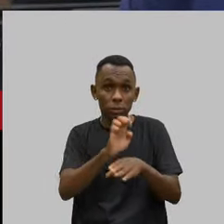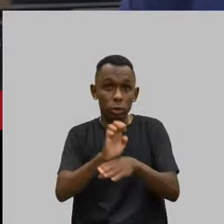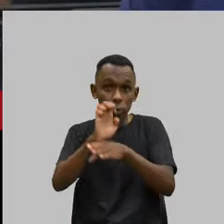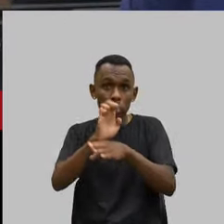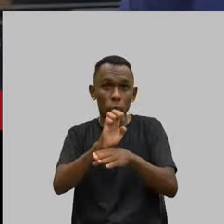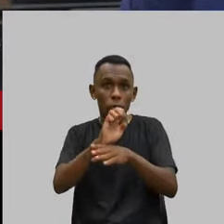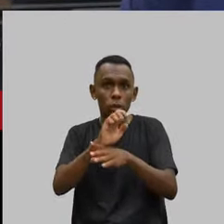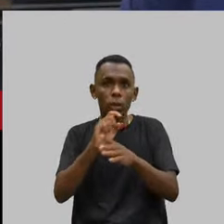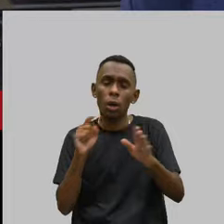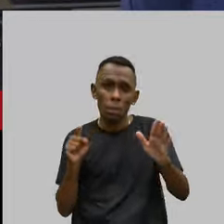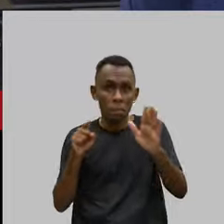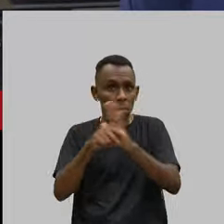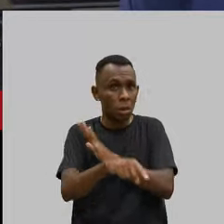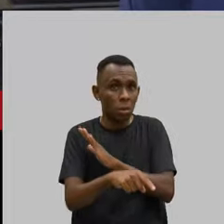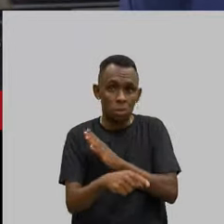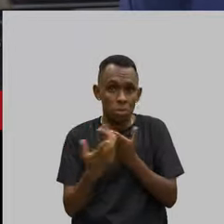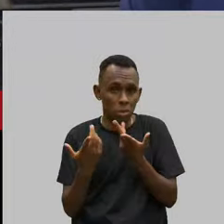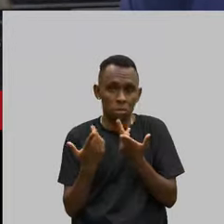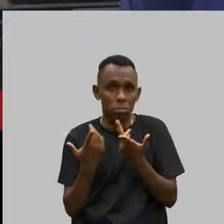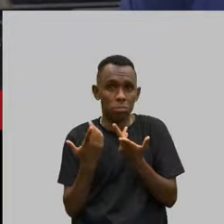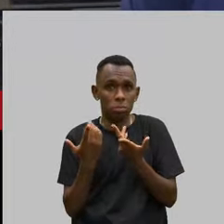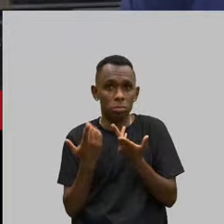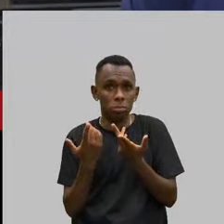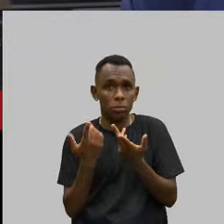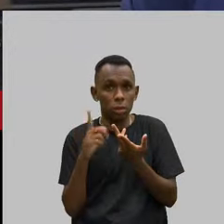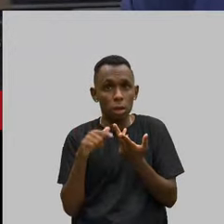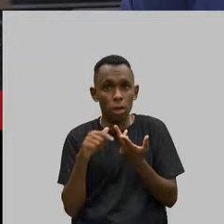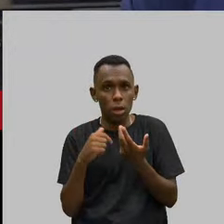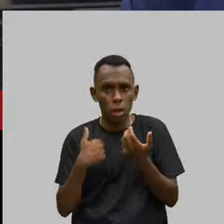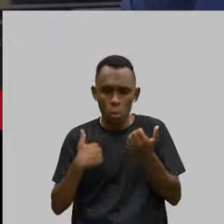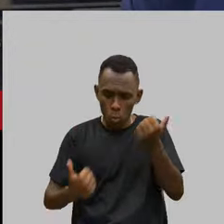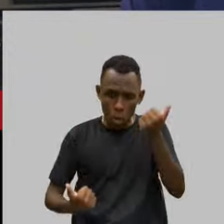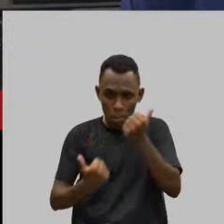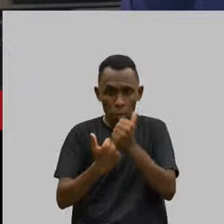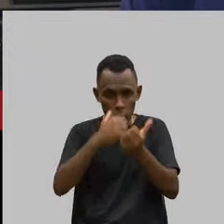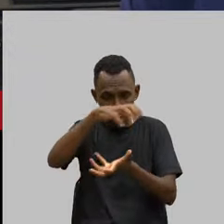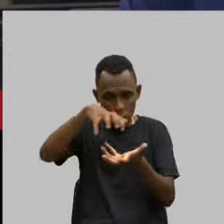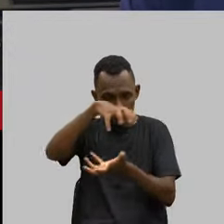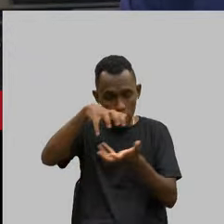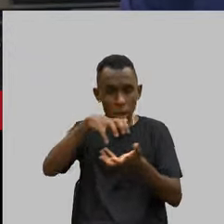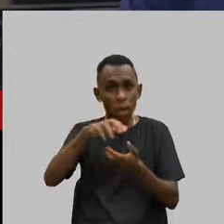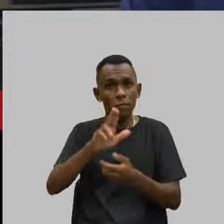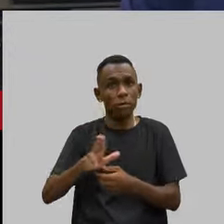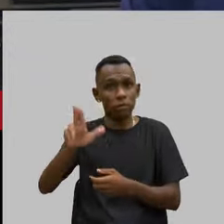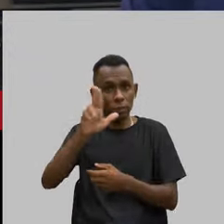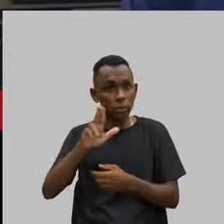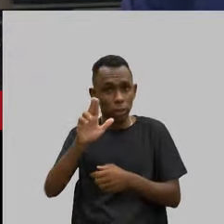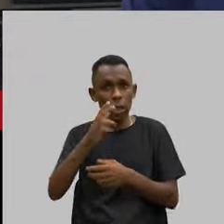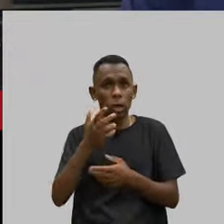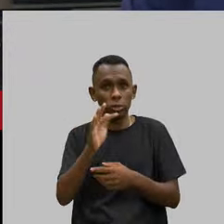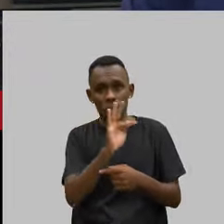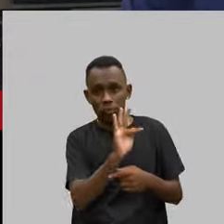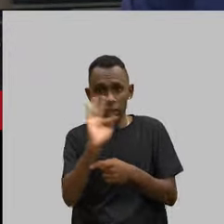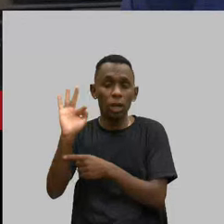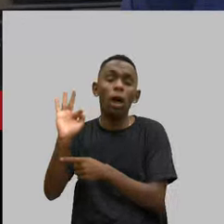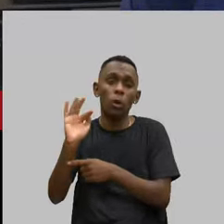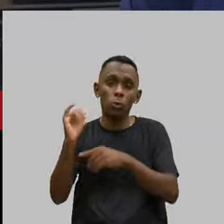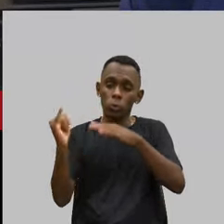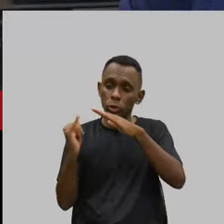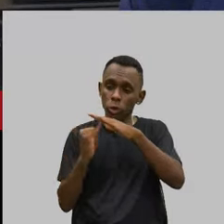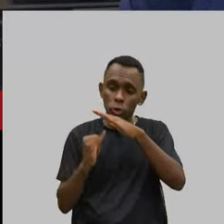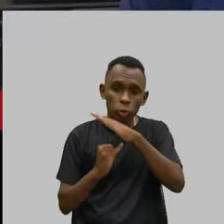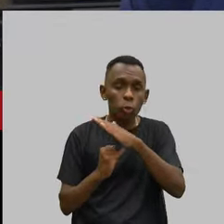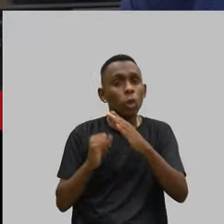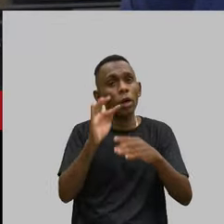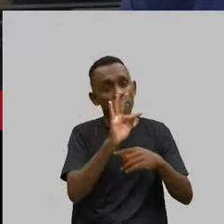de provocação gente que ela é inócua porque eu apoio a greve das universidades federais Eu apoio a greve dos institutos federais Acho que são